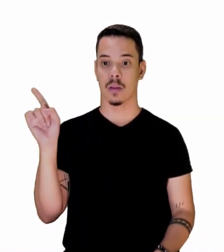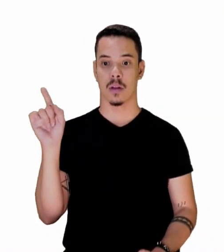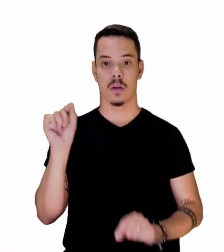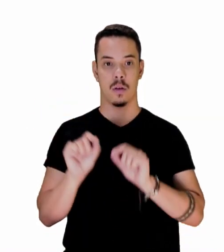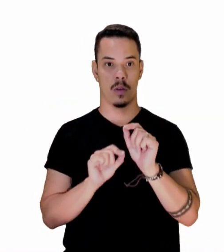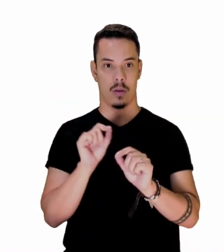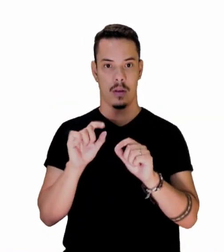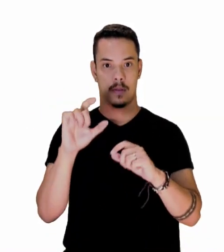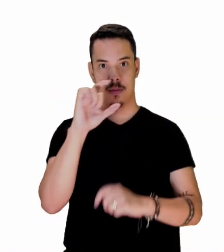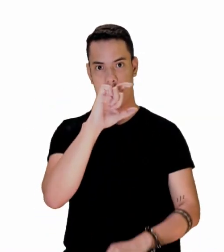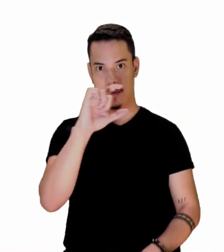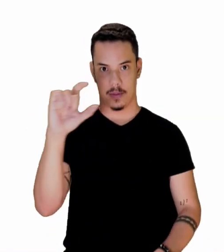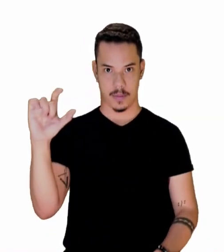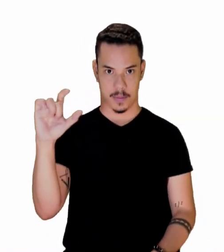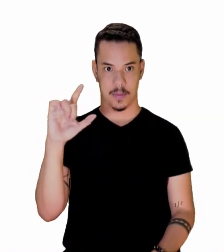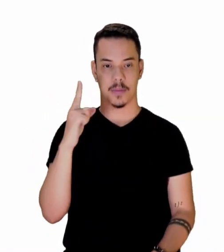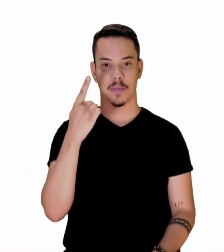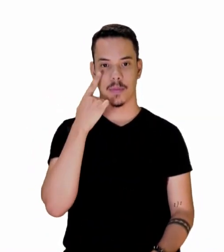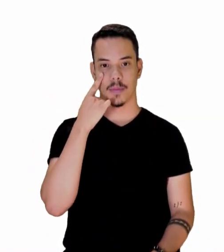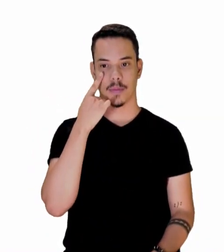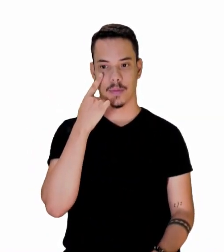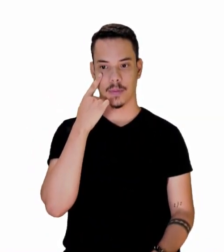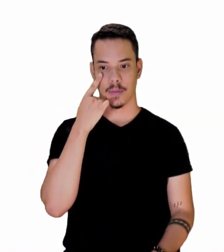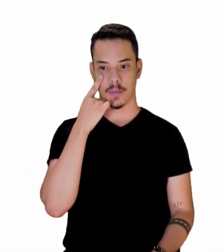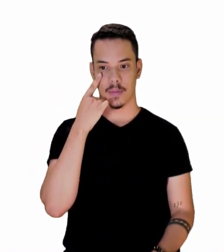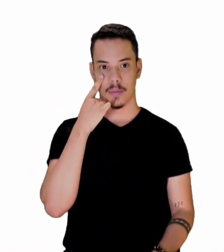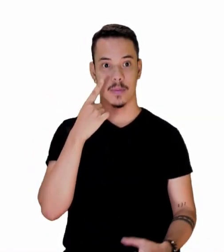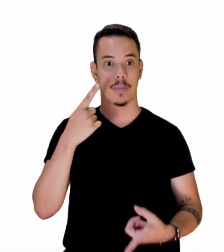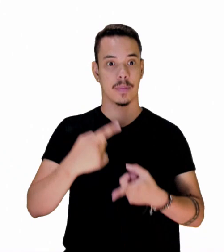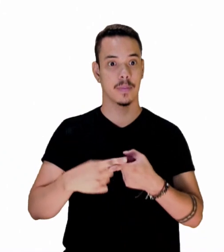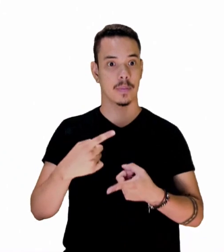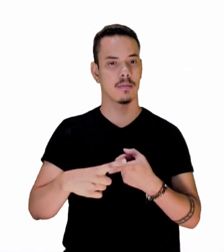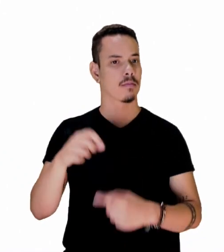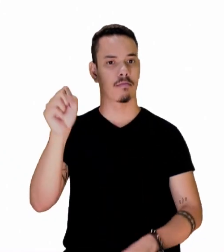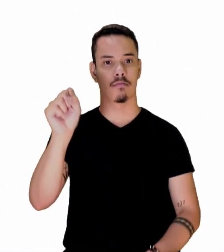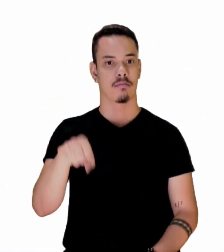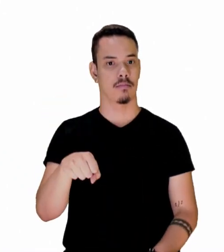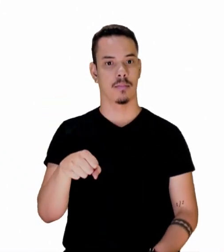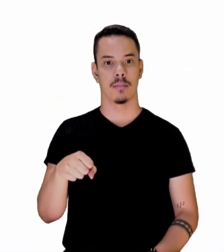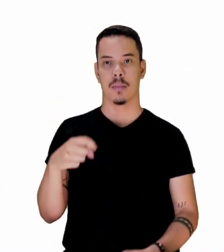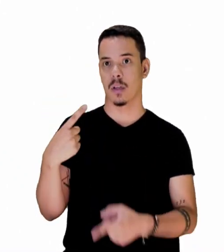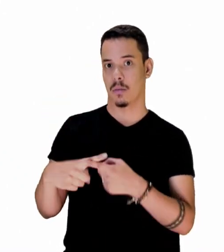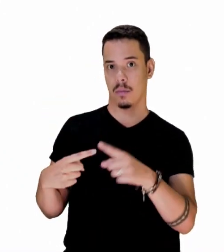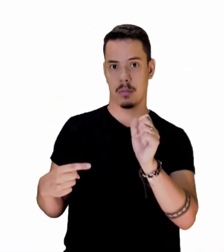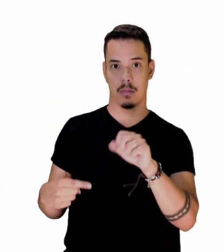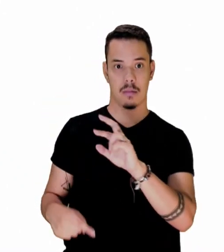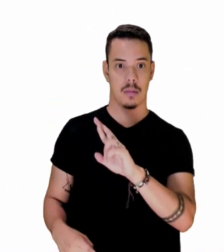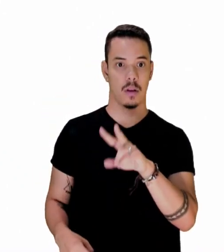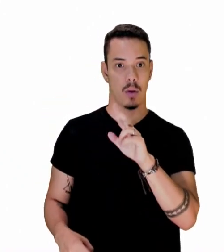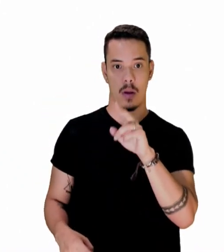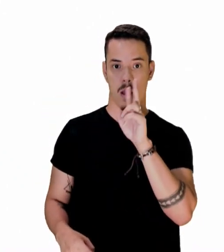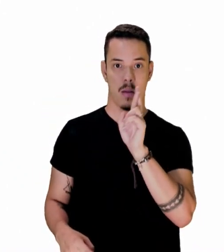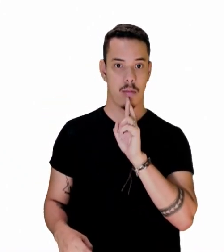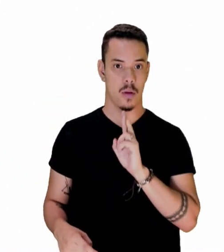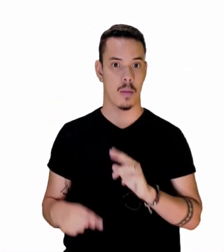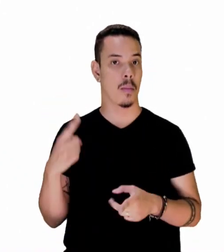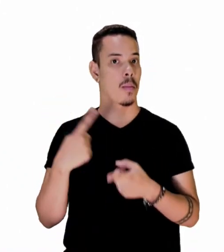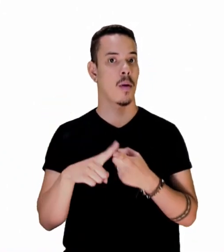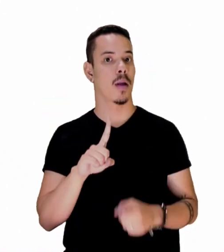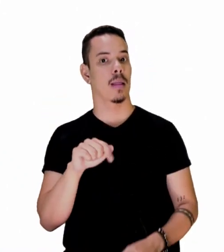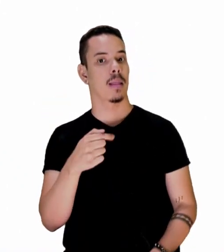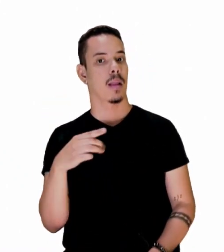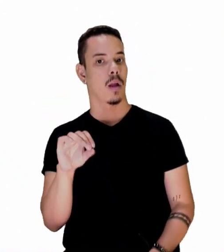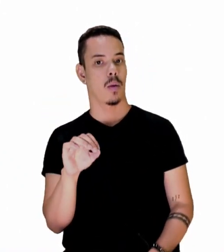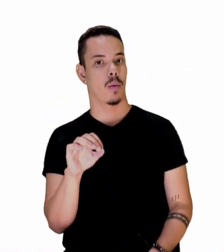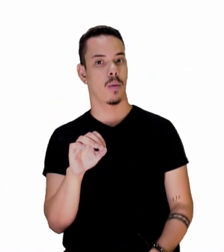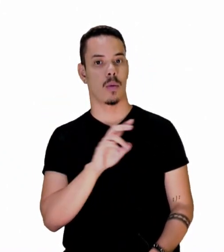essa tirinha. Aqui diz o seguinte, ó. Porque sim não é resposta. Por que não?